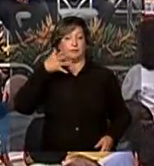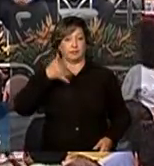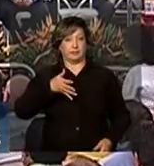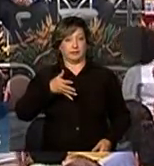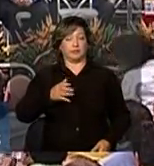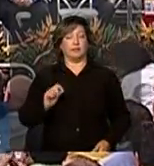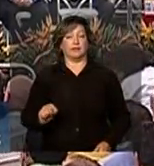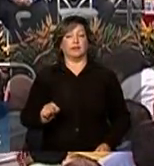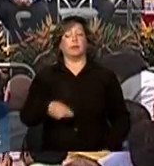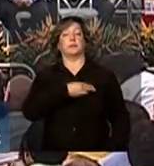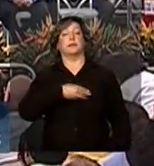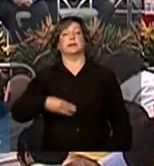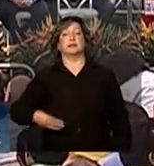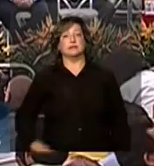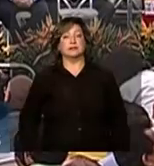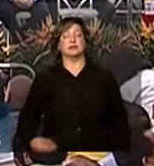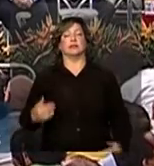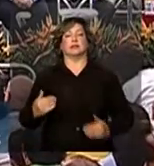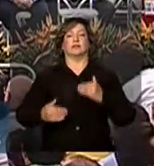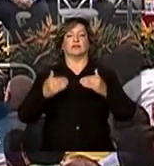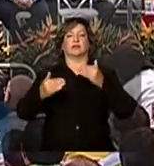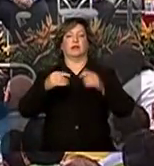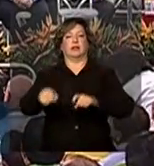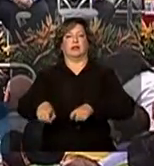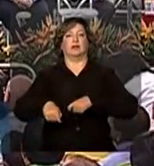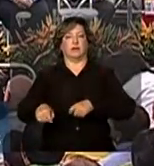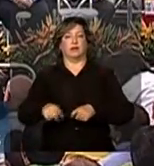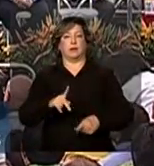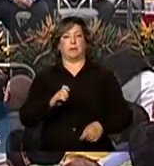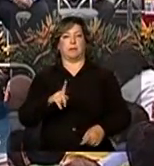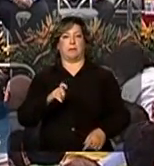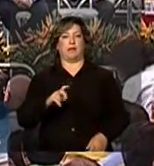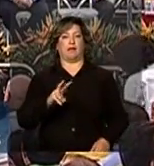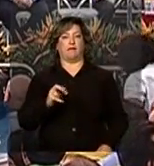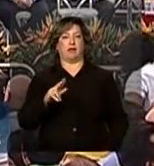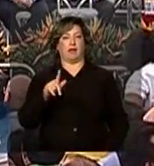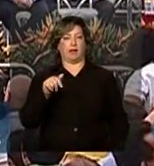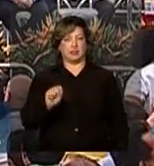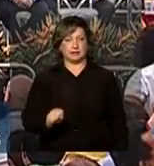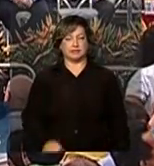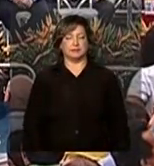momento o ministro do Desenvolvimento Agrário Pepe